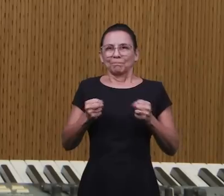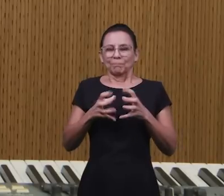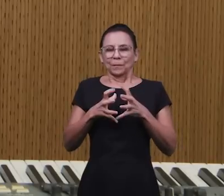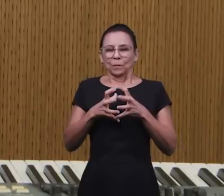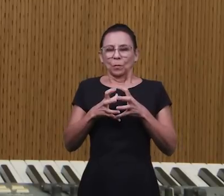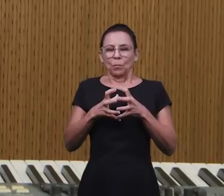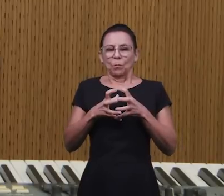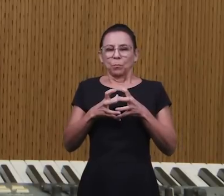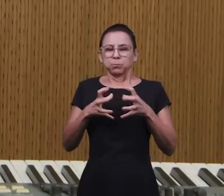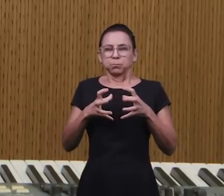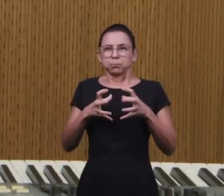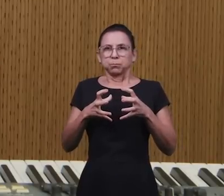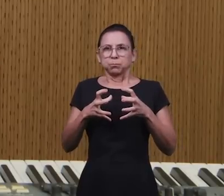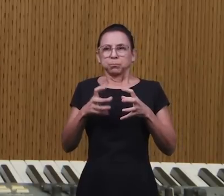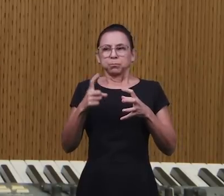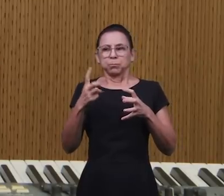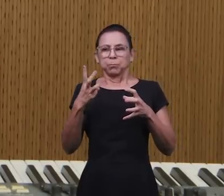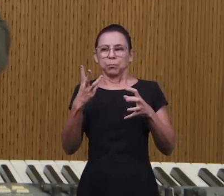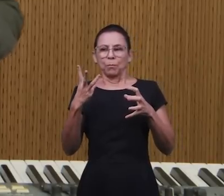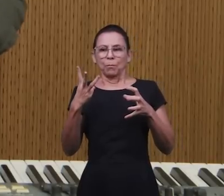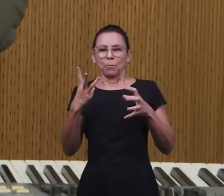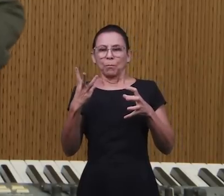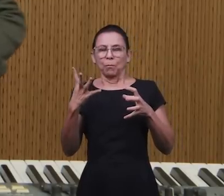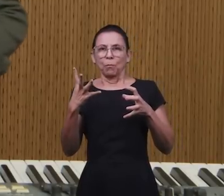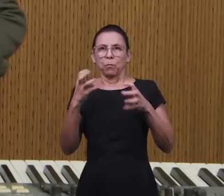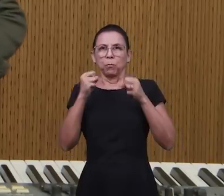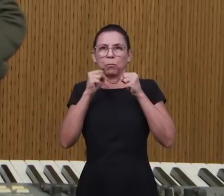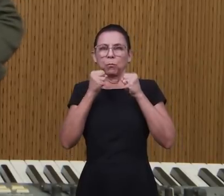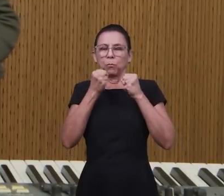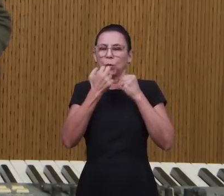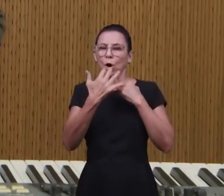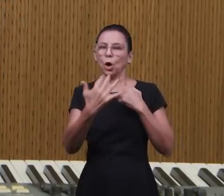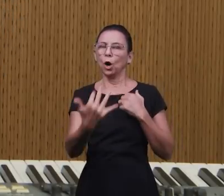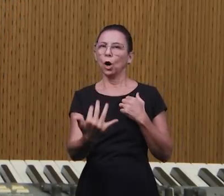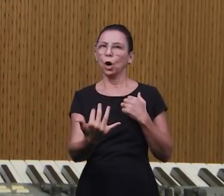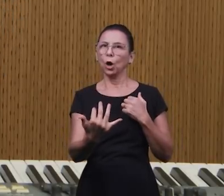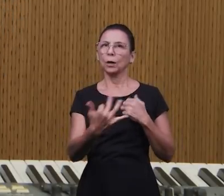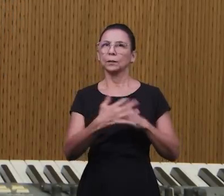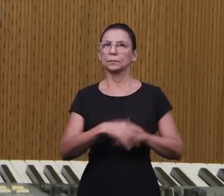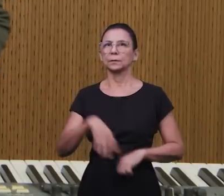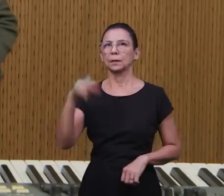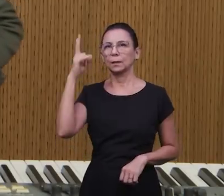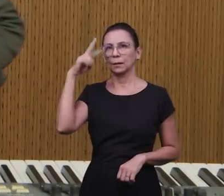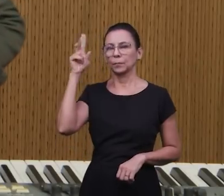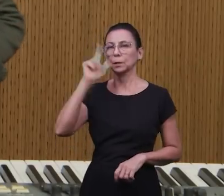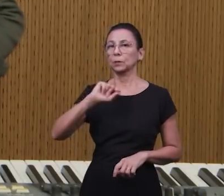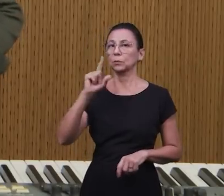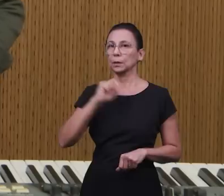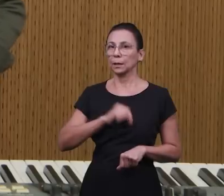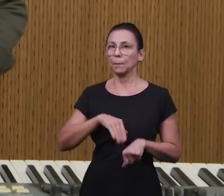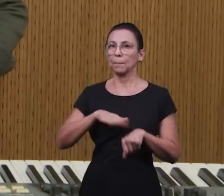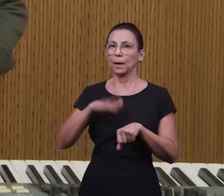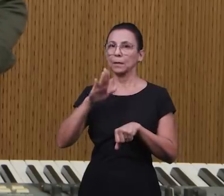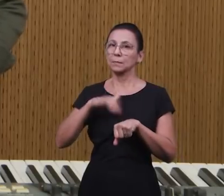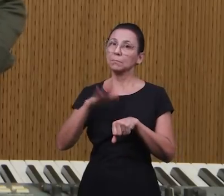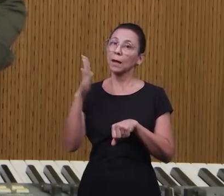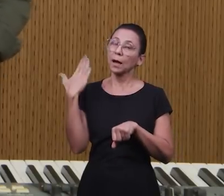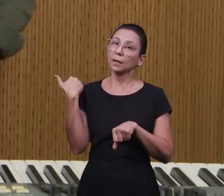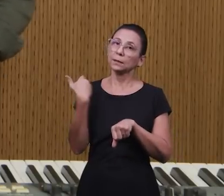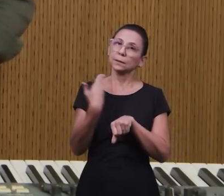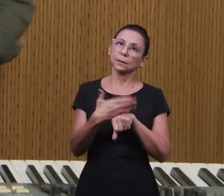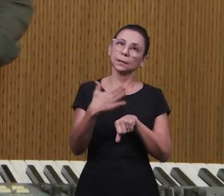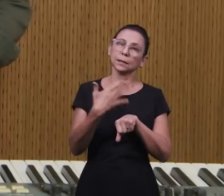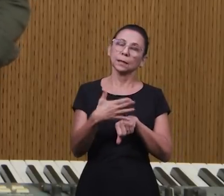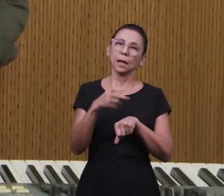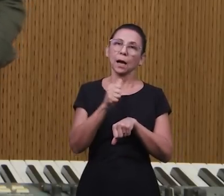solta tudo. Depois, 4, solta tudo. Lembrando sempre que quanto mais vezes você faz, menor precisa ser